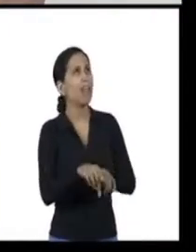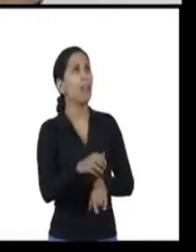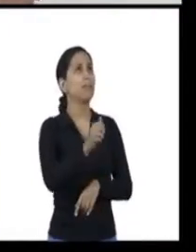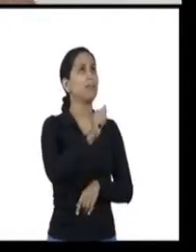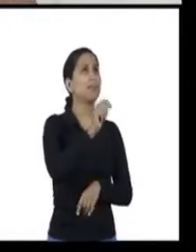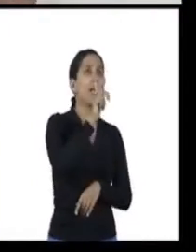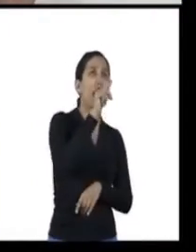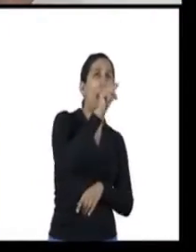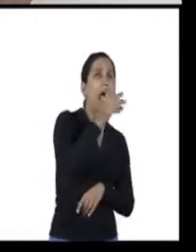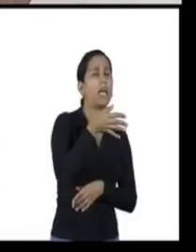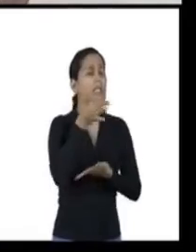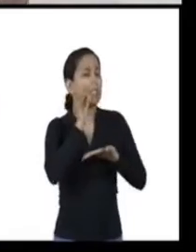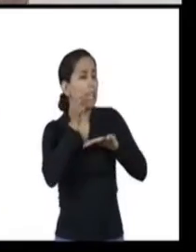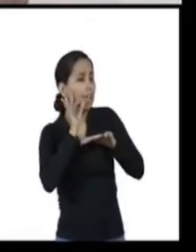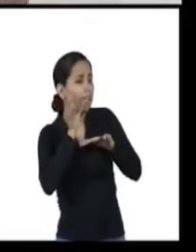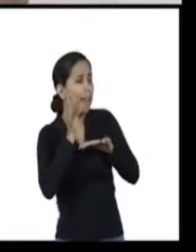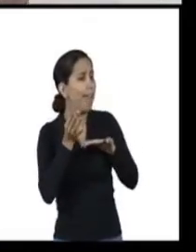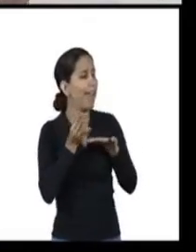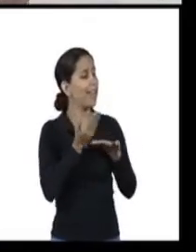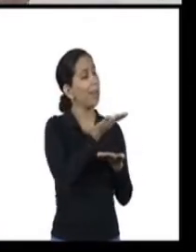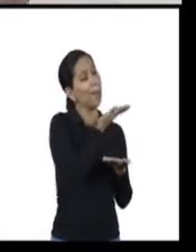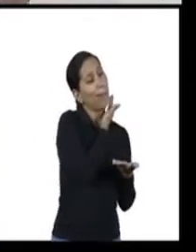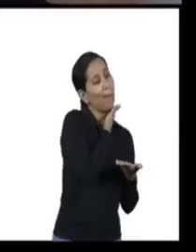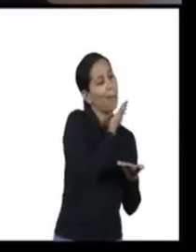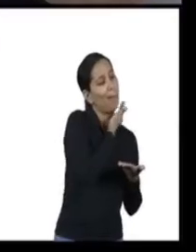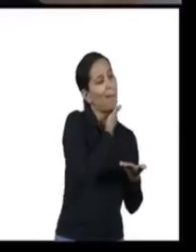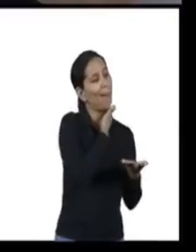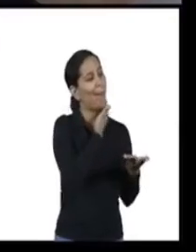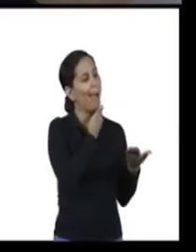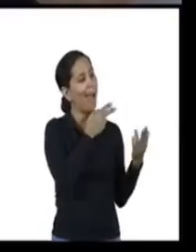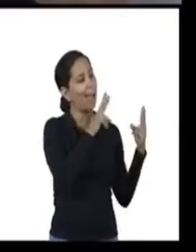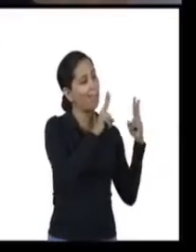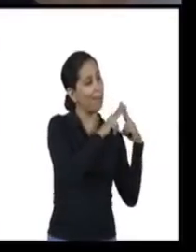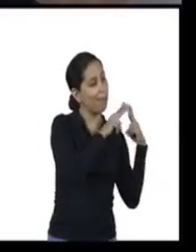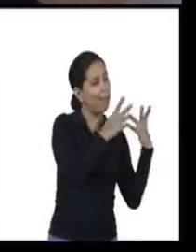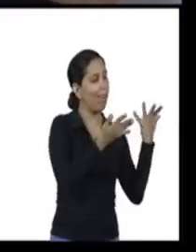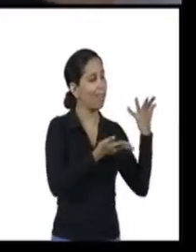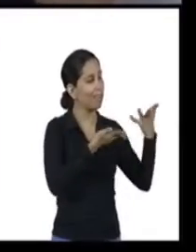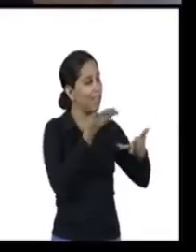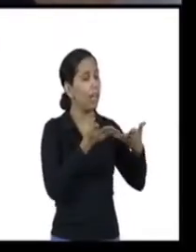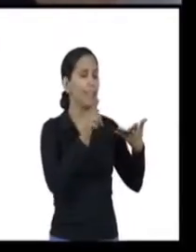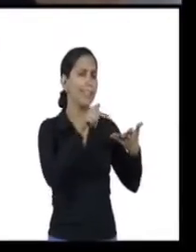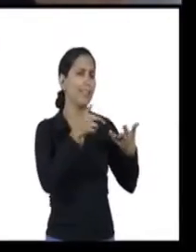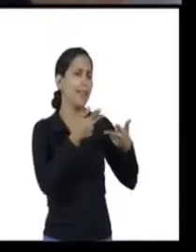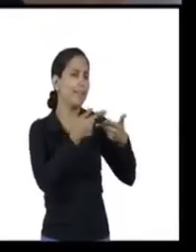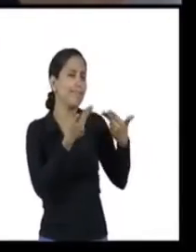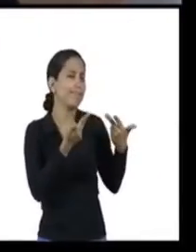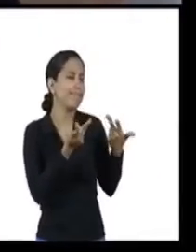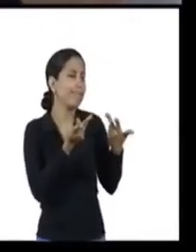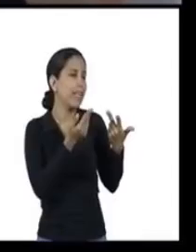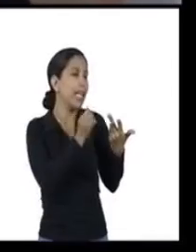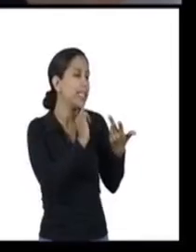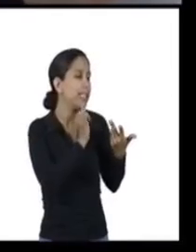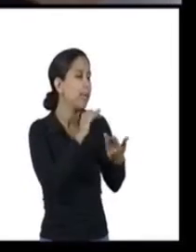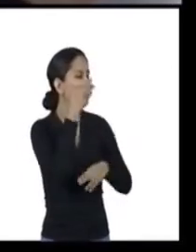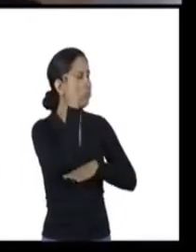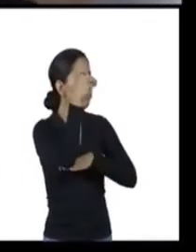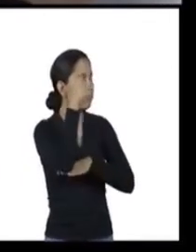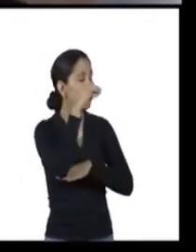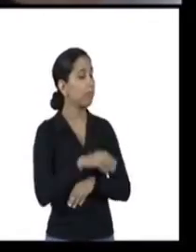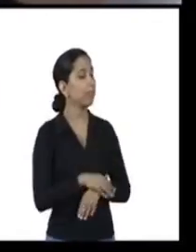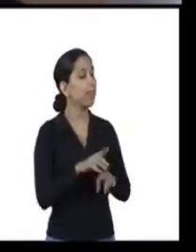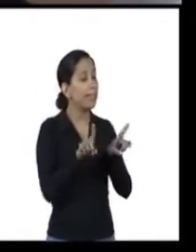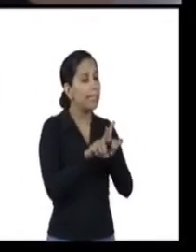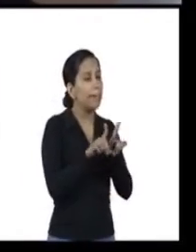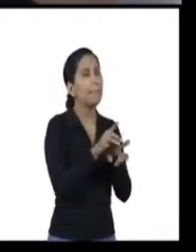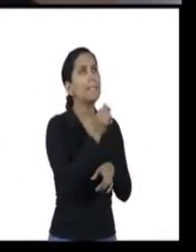você tomar um cafezinho, você conversar com o colega do lado, isso são exemplos práticos de micropausa. Você pode aproveitar muito também,